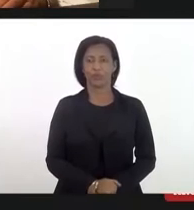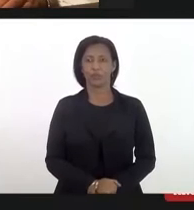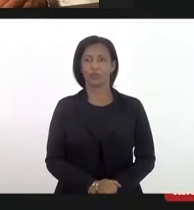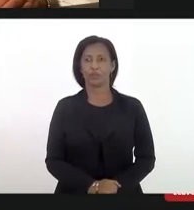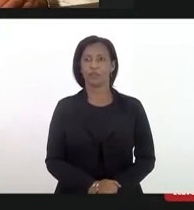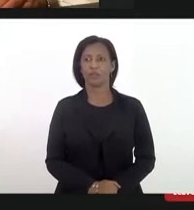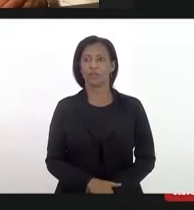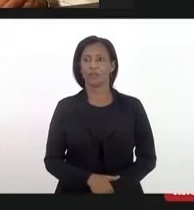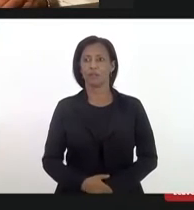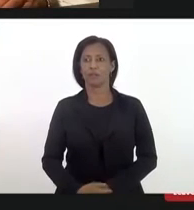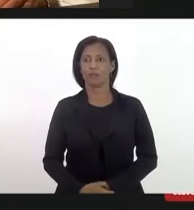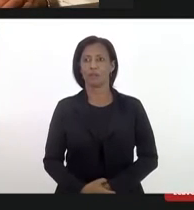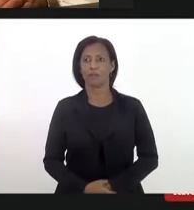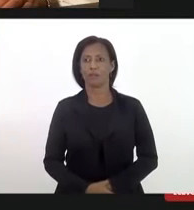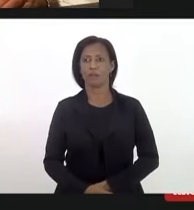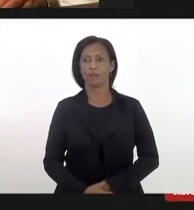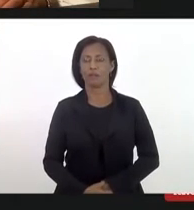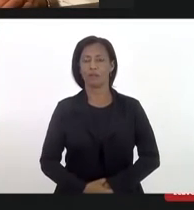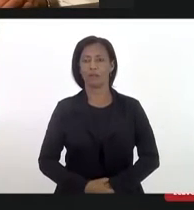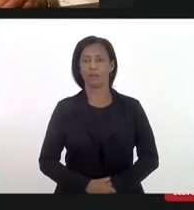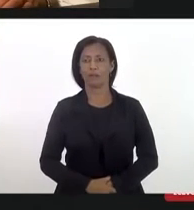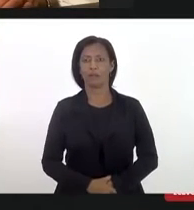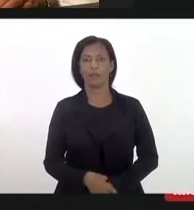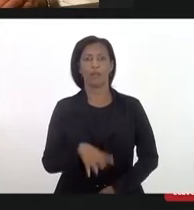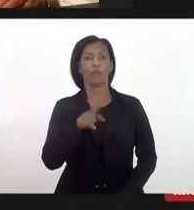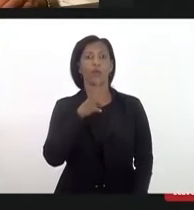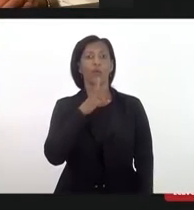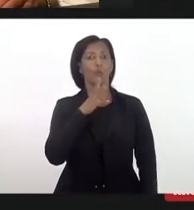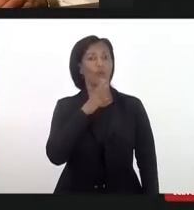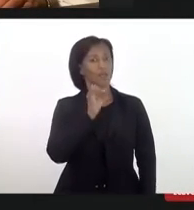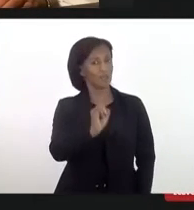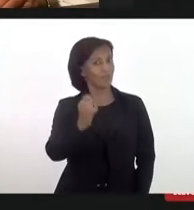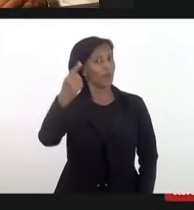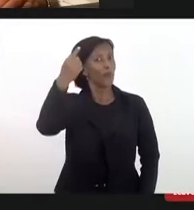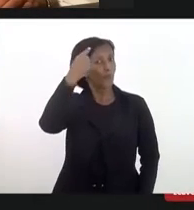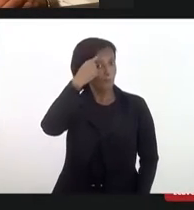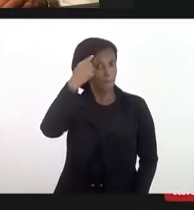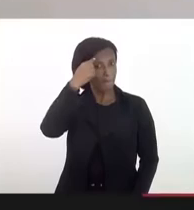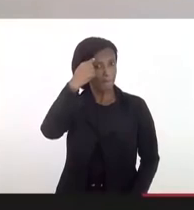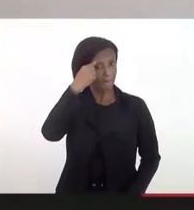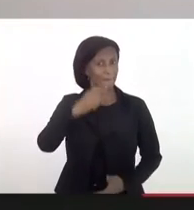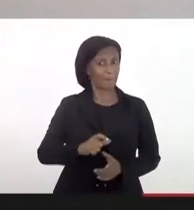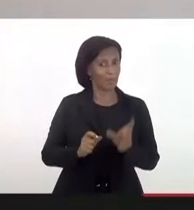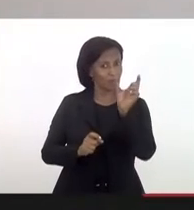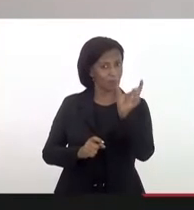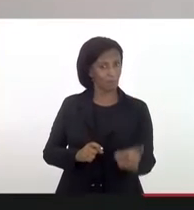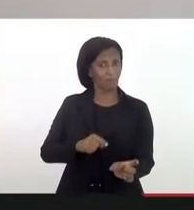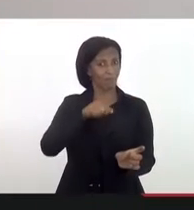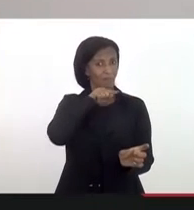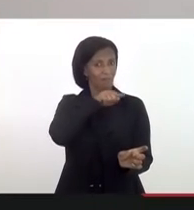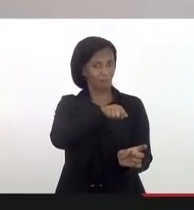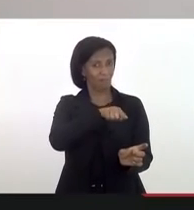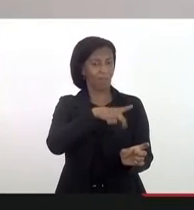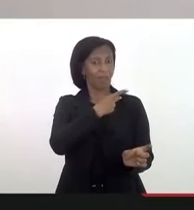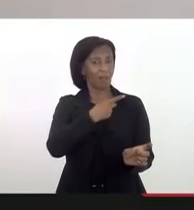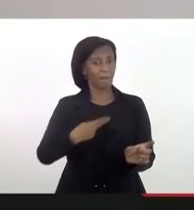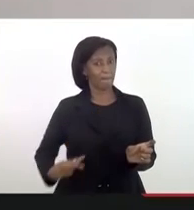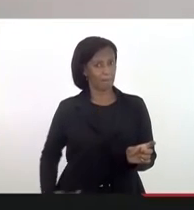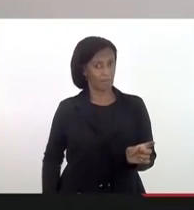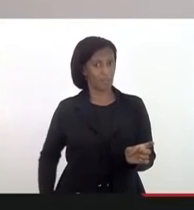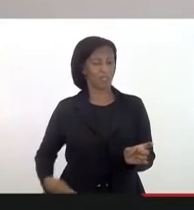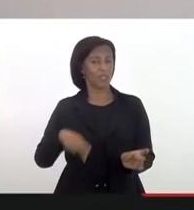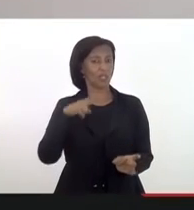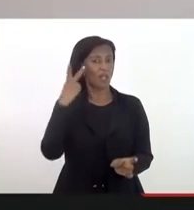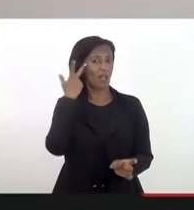Estamos ouvindo. O Ricardo Martins, eu conheço, se for o Ricardo Martins que eu penso, ele é um developer, é o presidente da